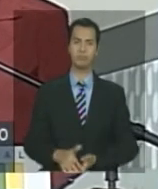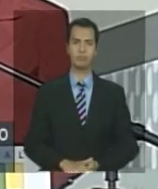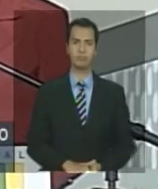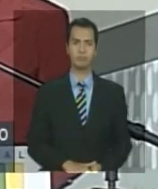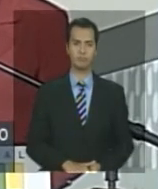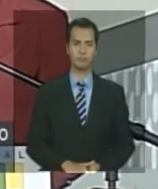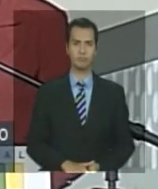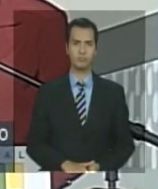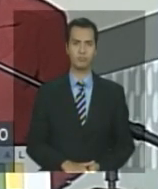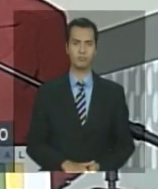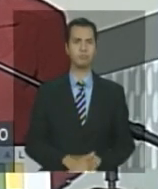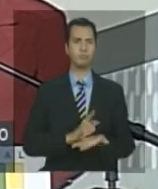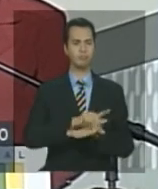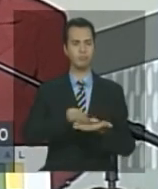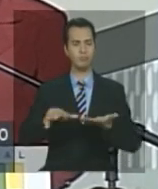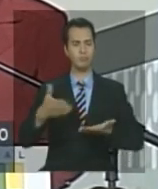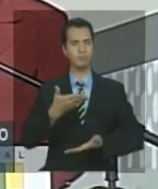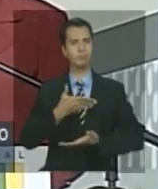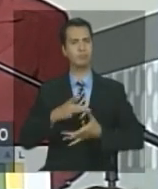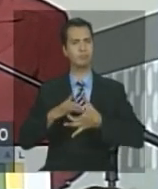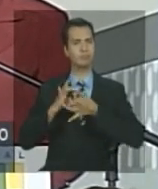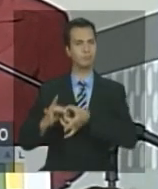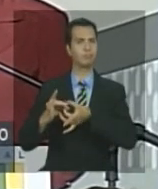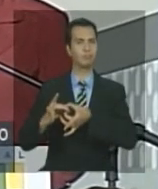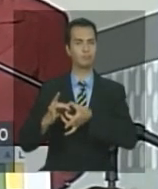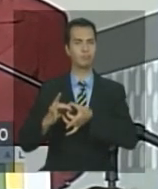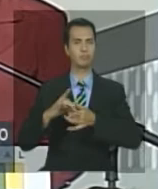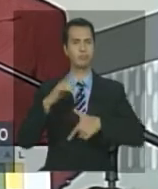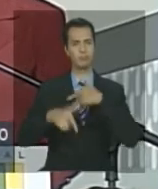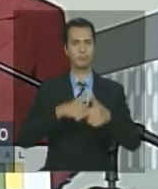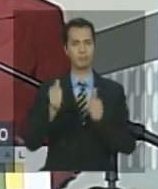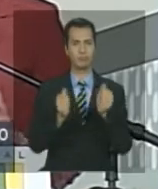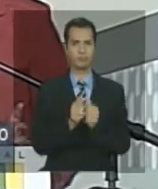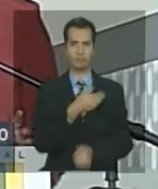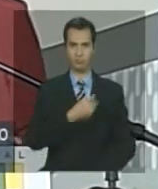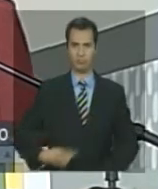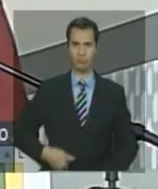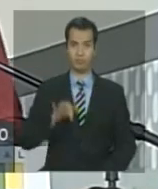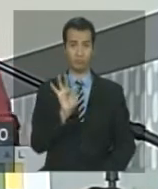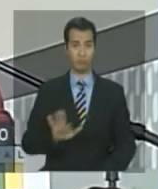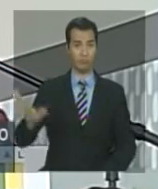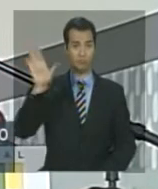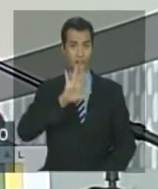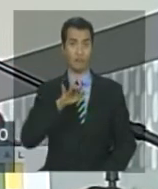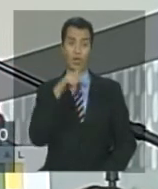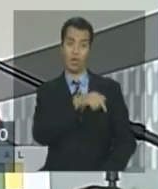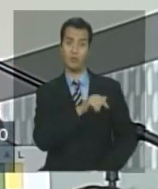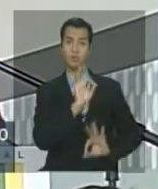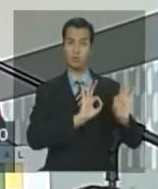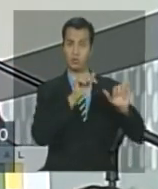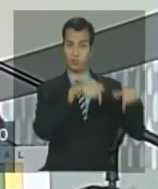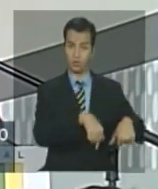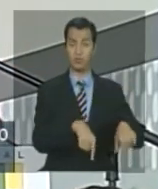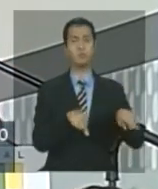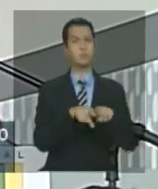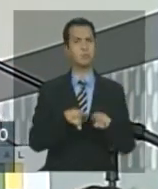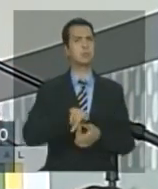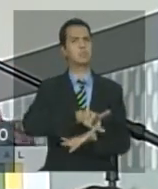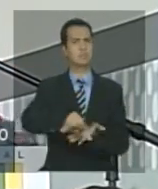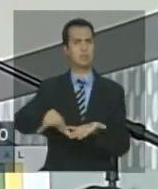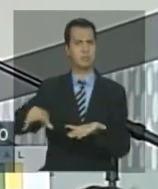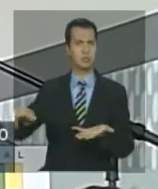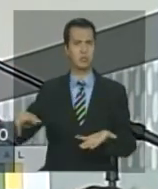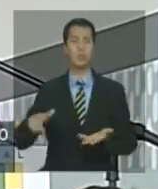os outros parceiros do governo federal nesse programa e em vários outros. Mas eu queria dirigir